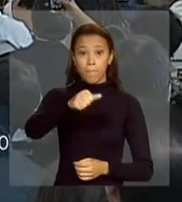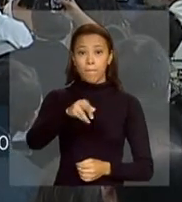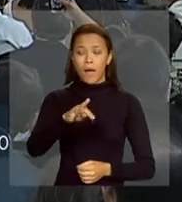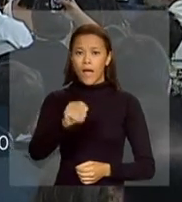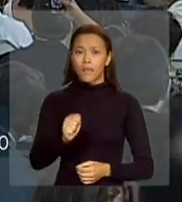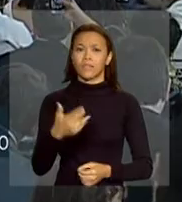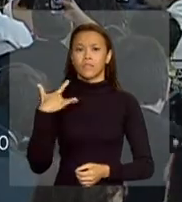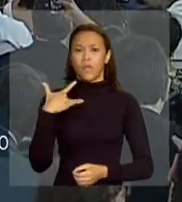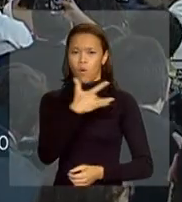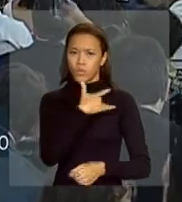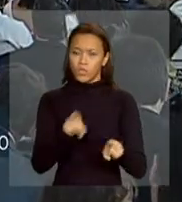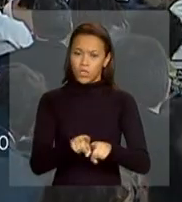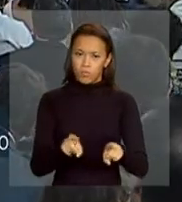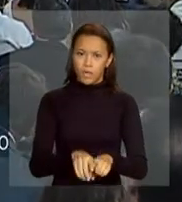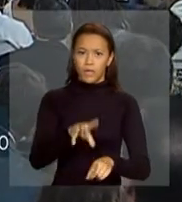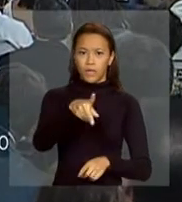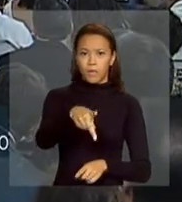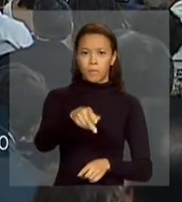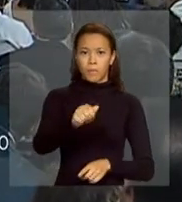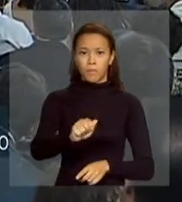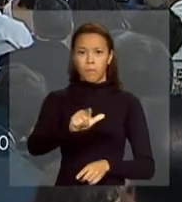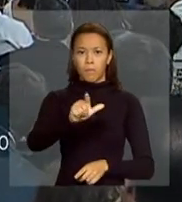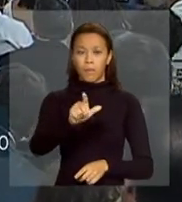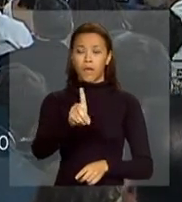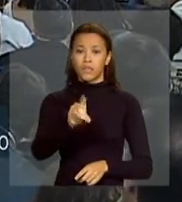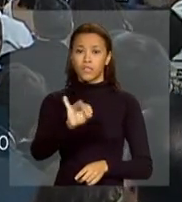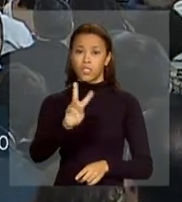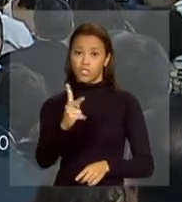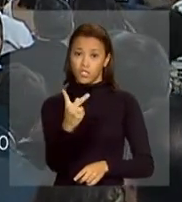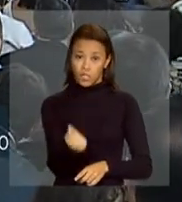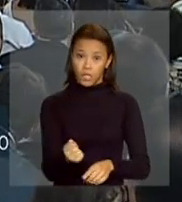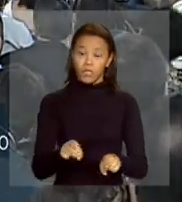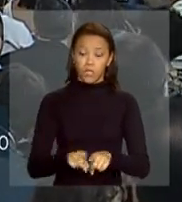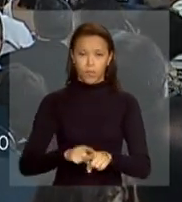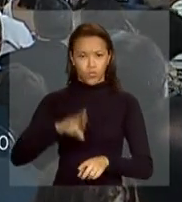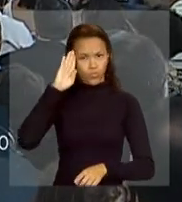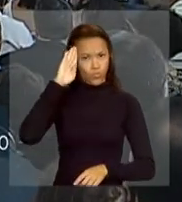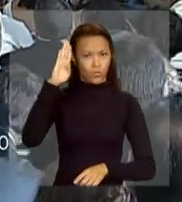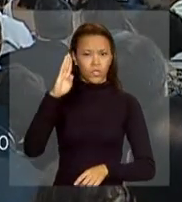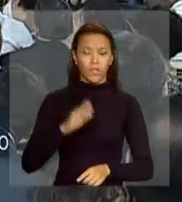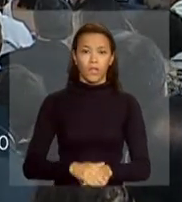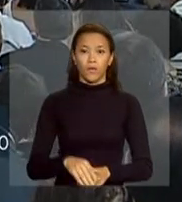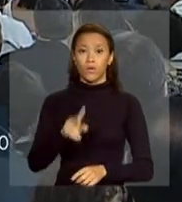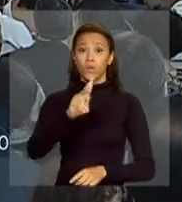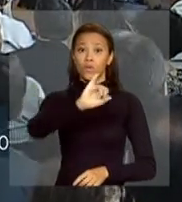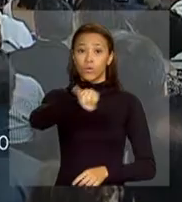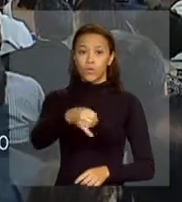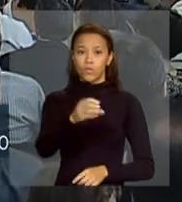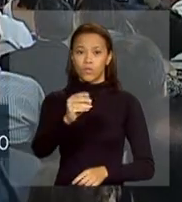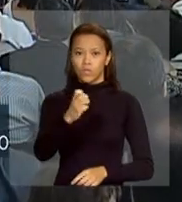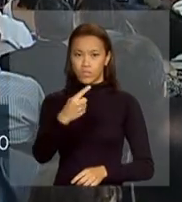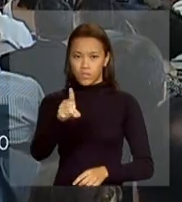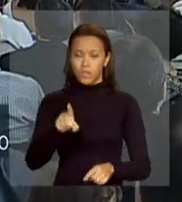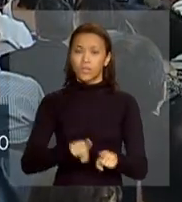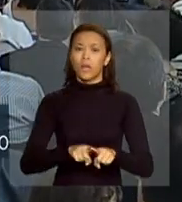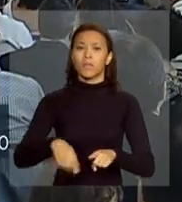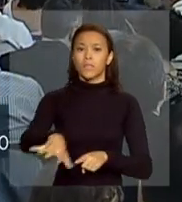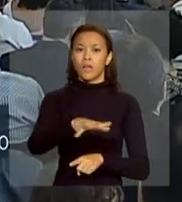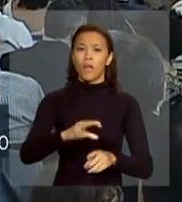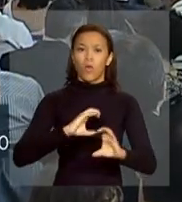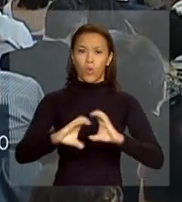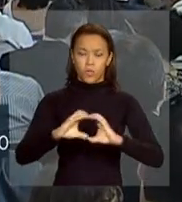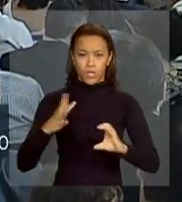Padilha segurança institucional da presidência General José elito comunicação